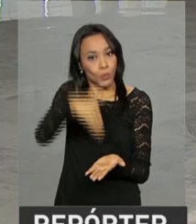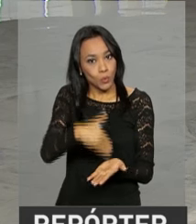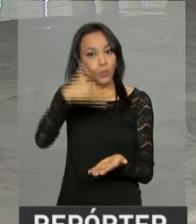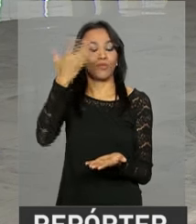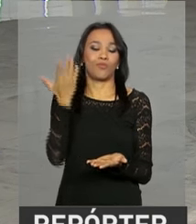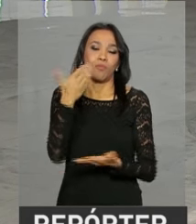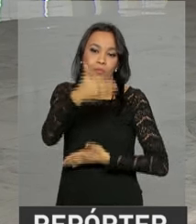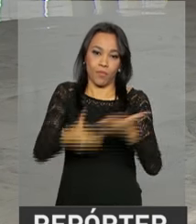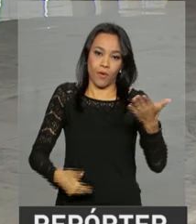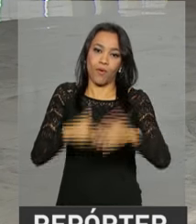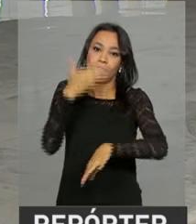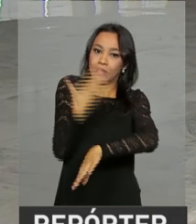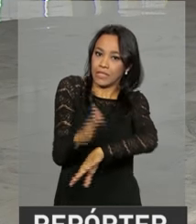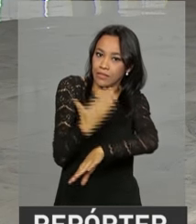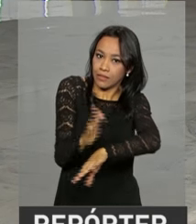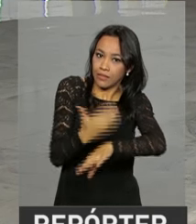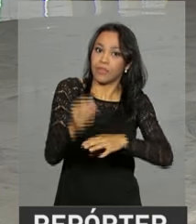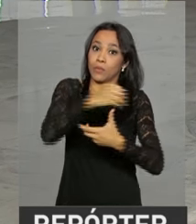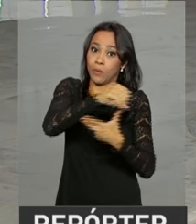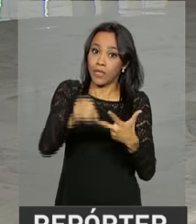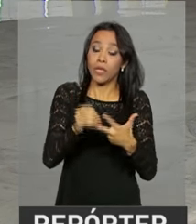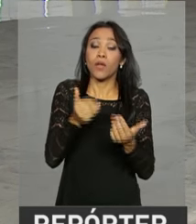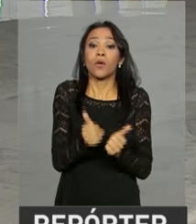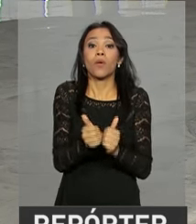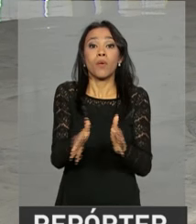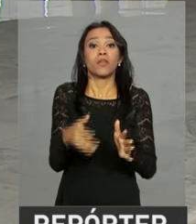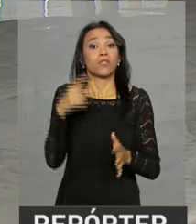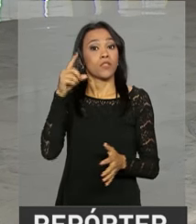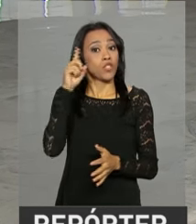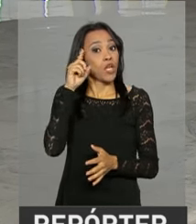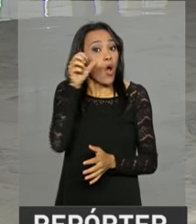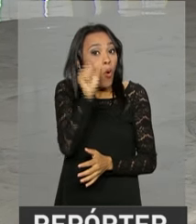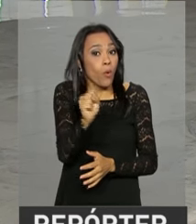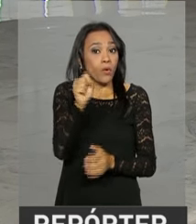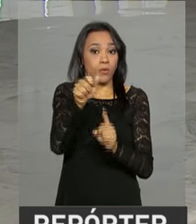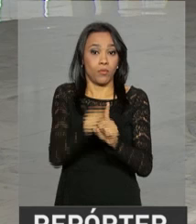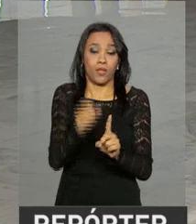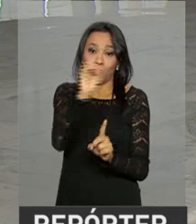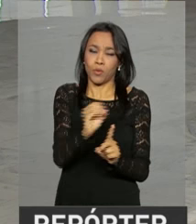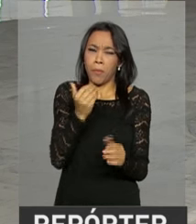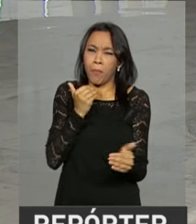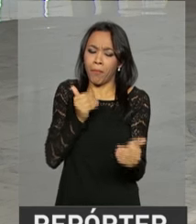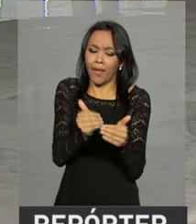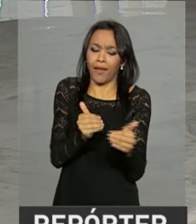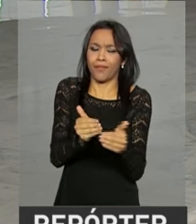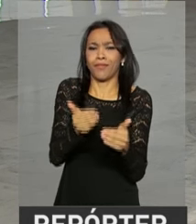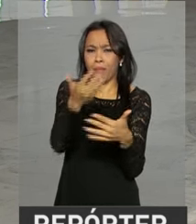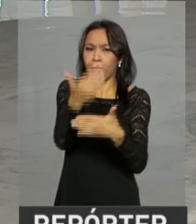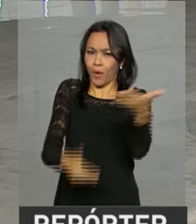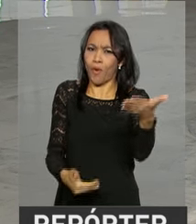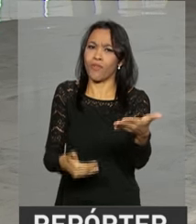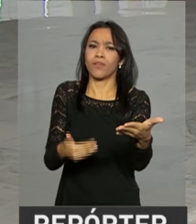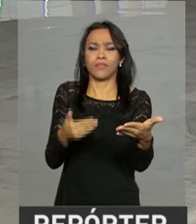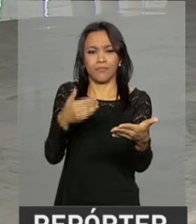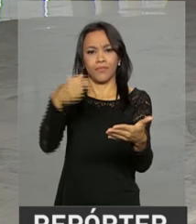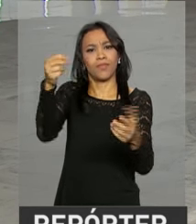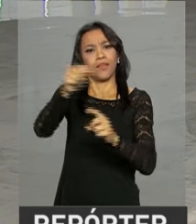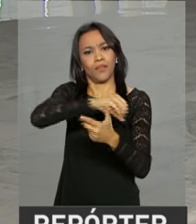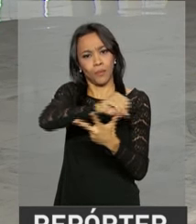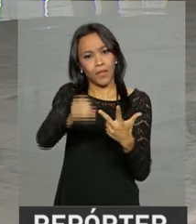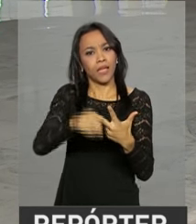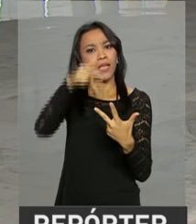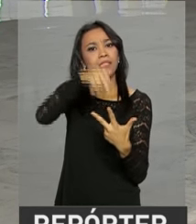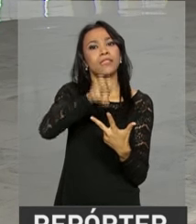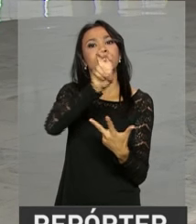prova hora do Enem acontece a partir do dia 8 de outubro bem pertinho da própria prova do Enem que vai ser entre os dias 5 e 6 de